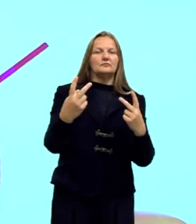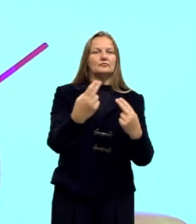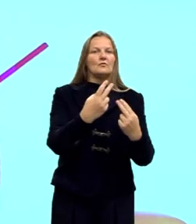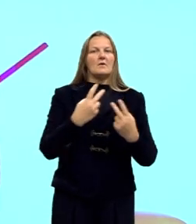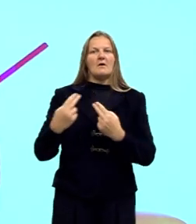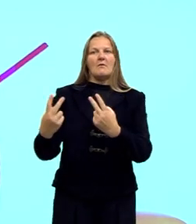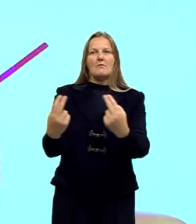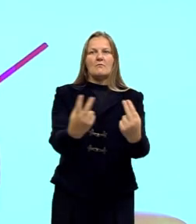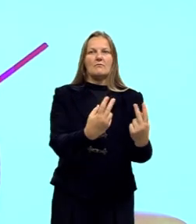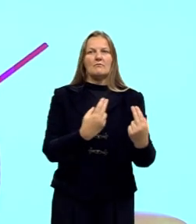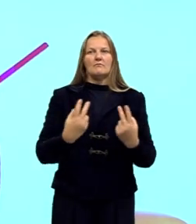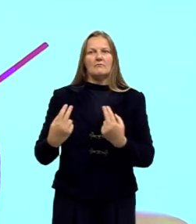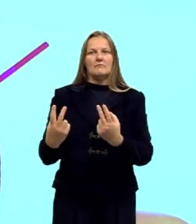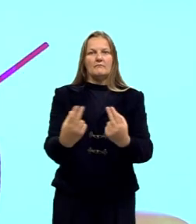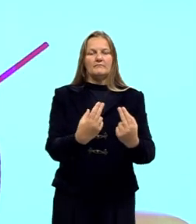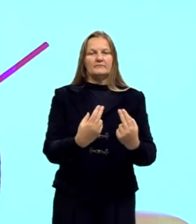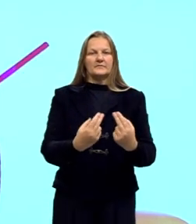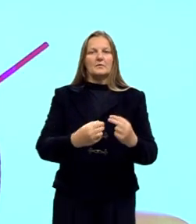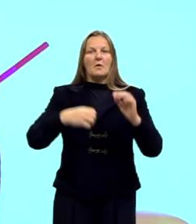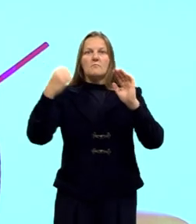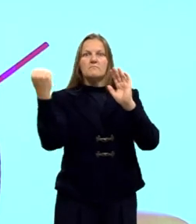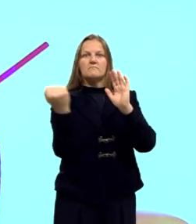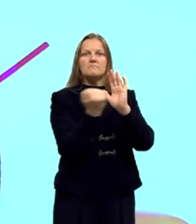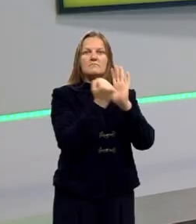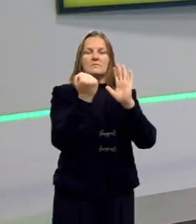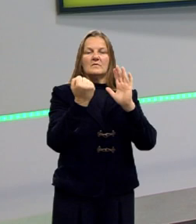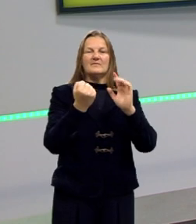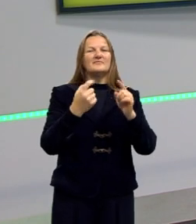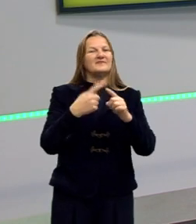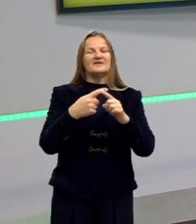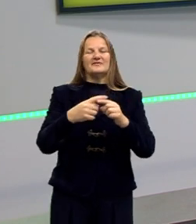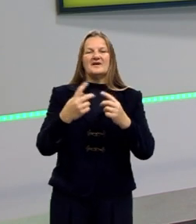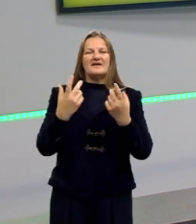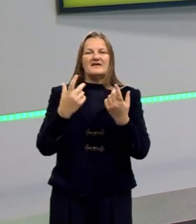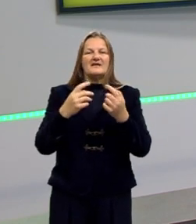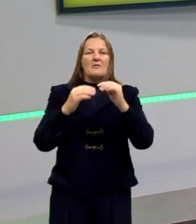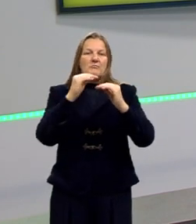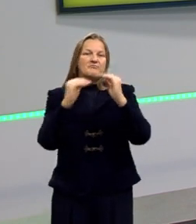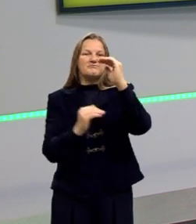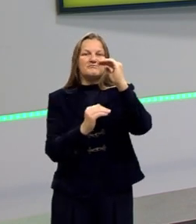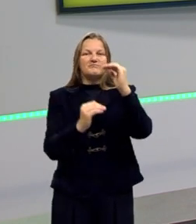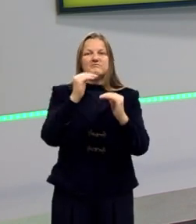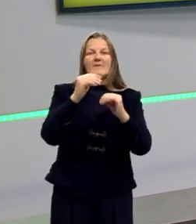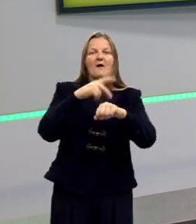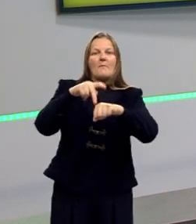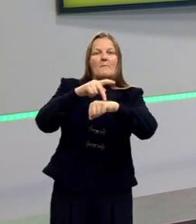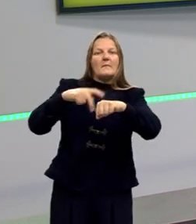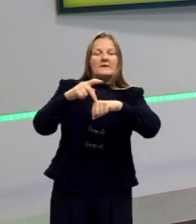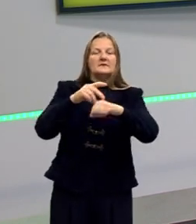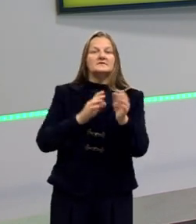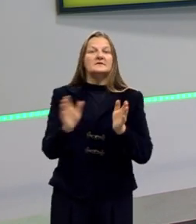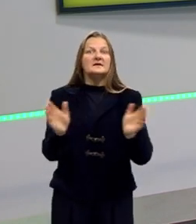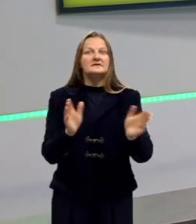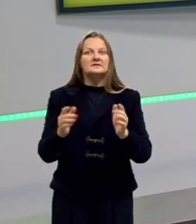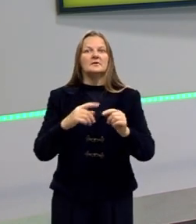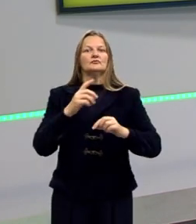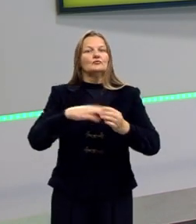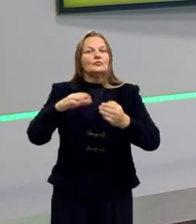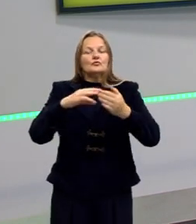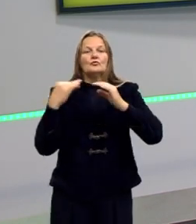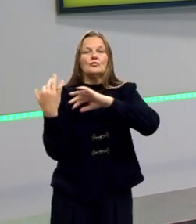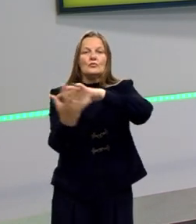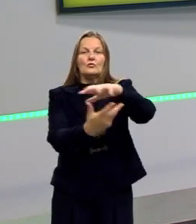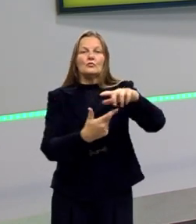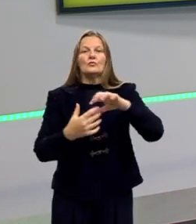então ela vai terça esse fenômeno Então vai ser assimétrico nem nem todos os países Então vão ter acesso nessa